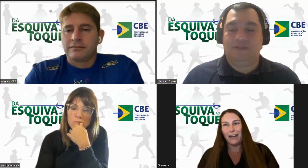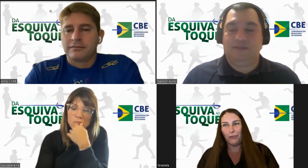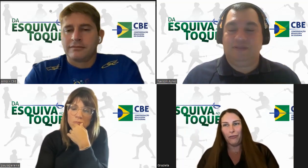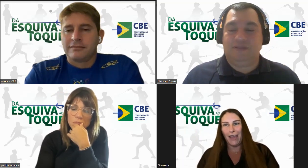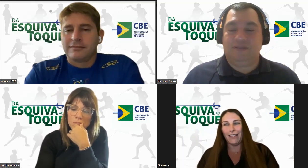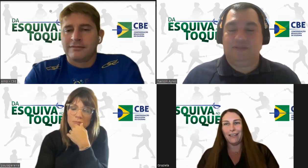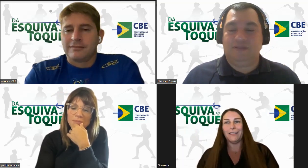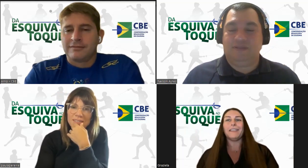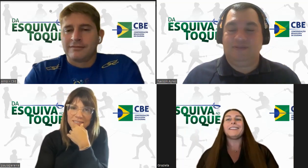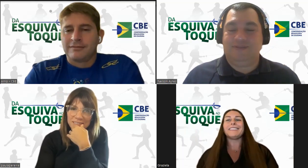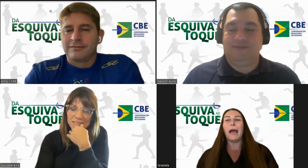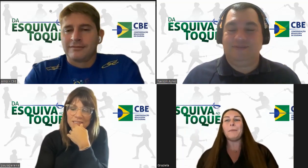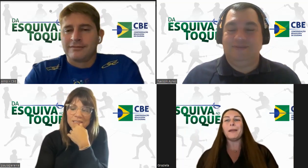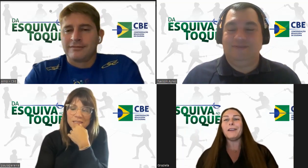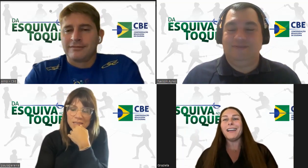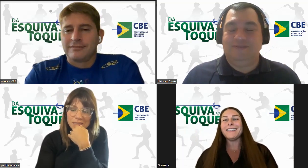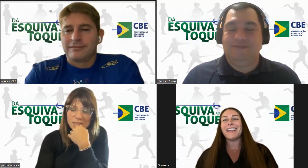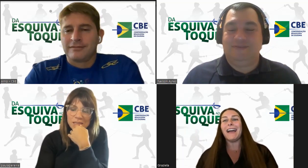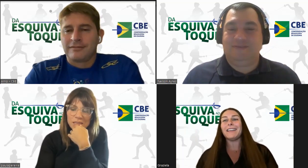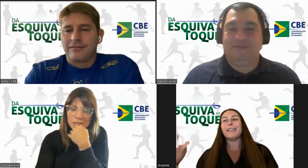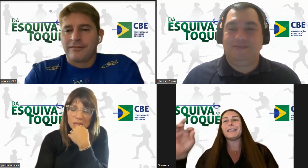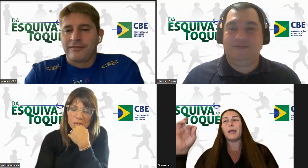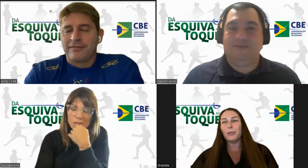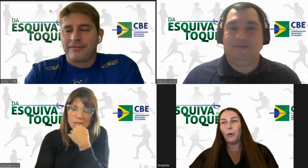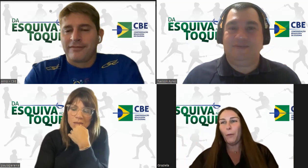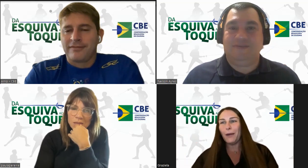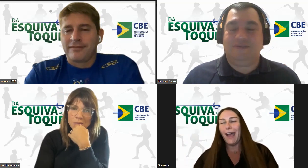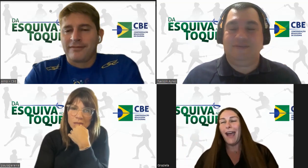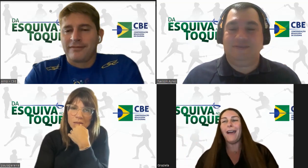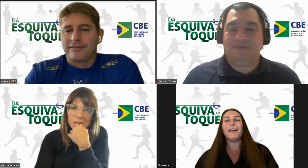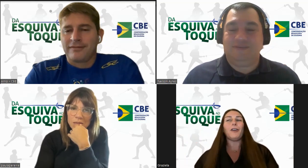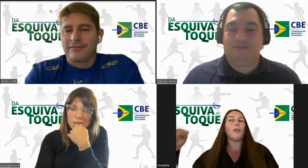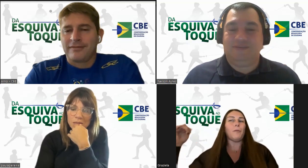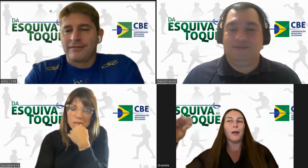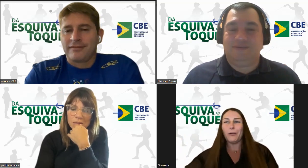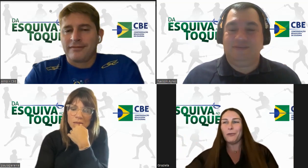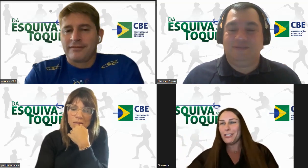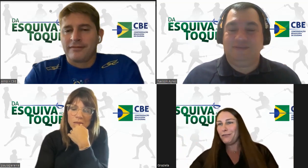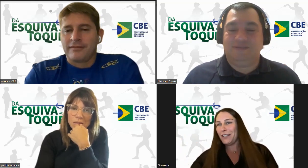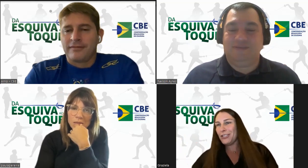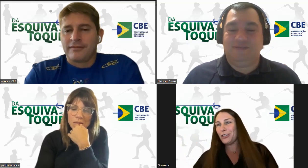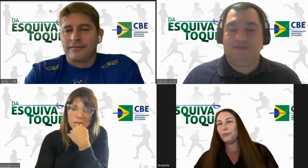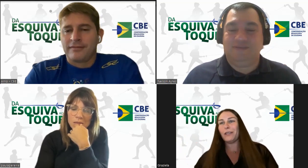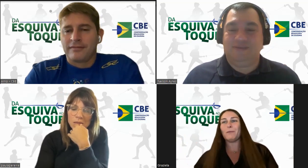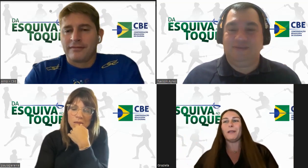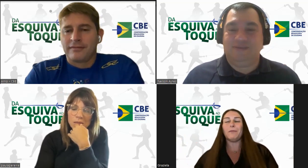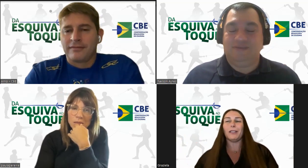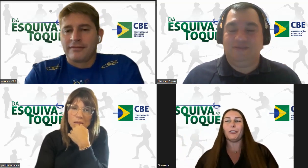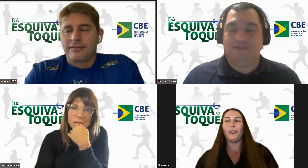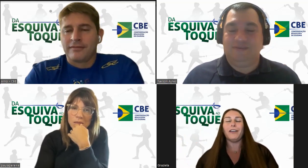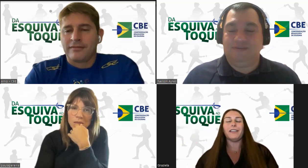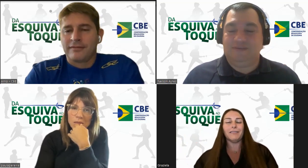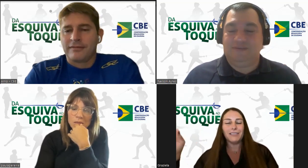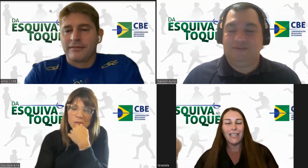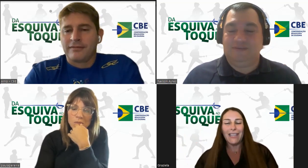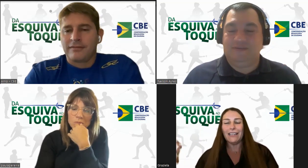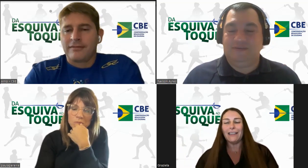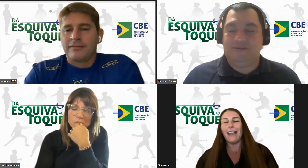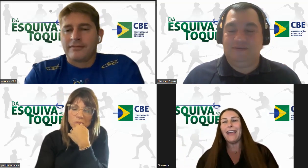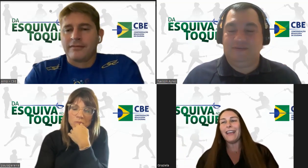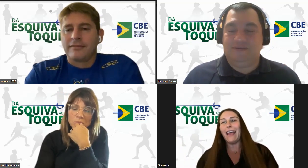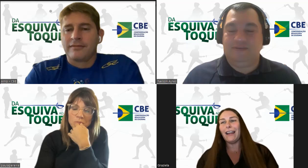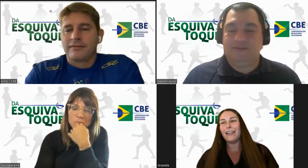lancheira com ele tá para não arriscar não dá tempo de comprar ou comprar uma coisa diferente Que Nunca experimentou então